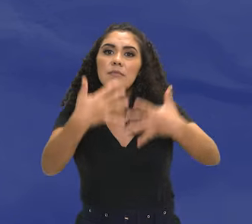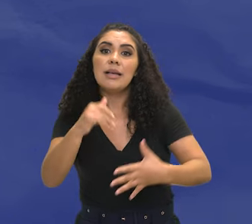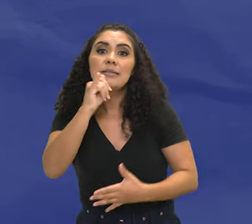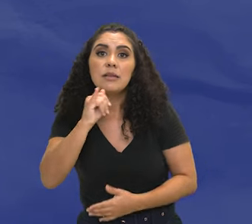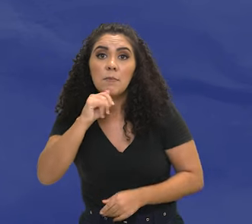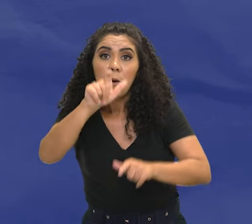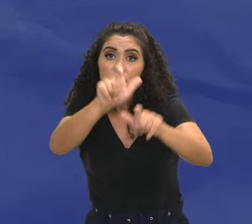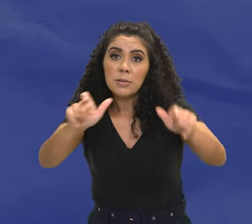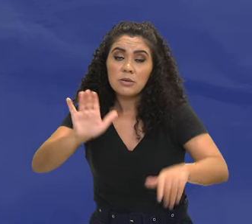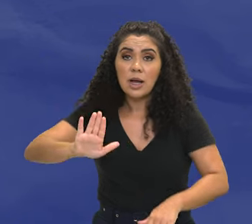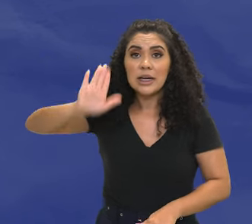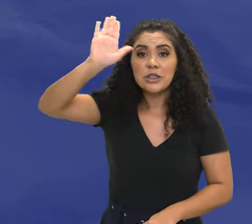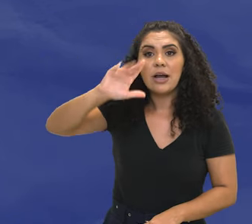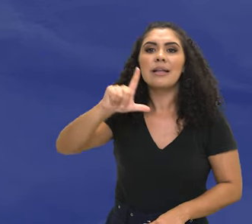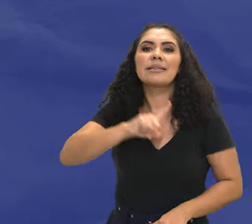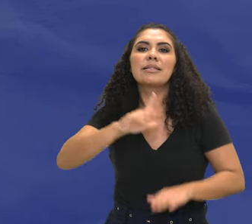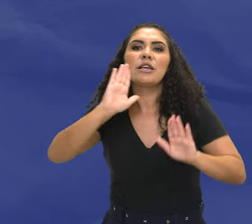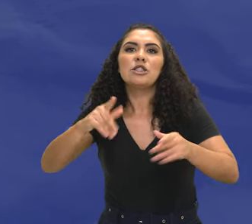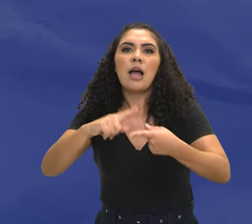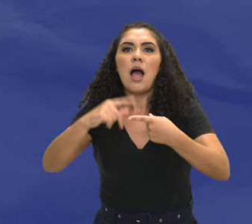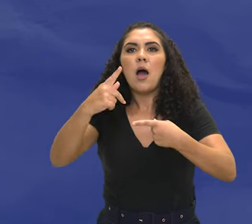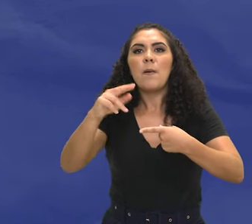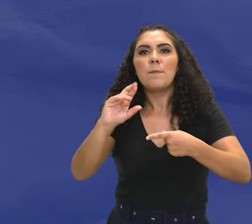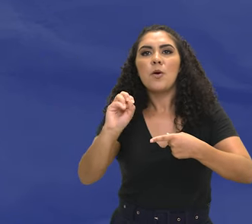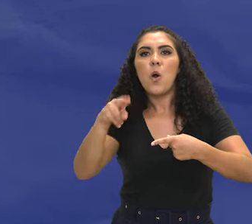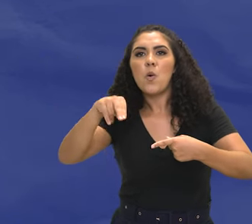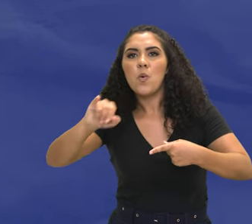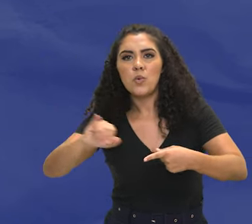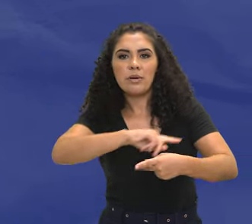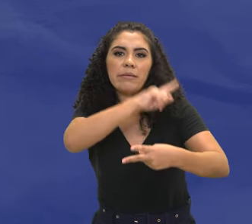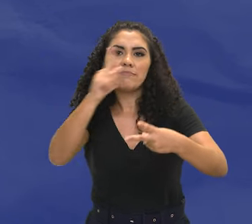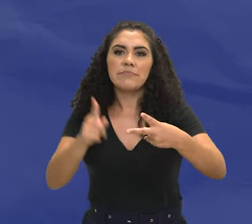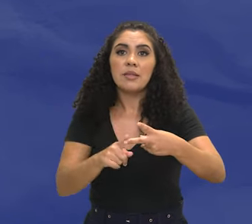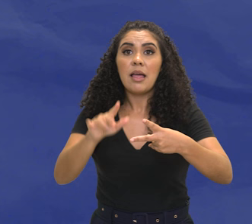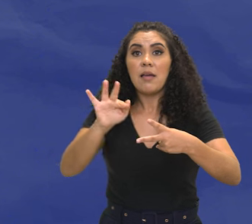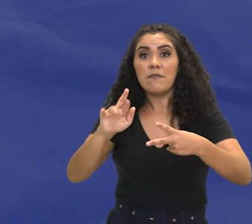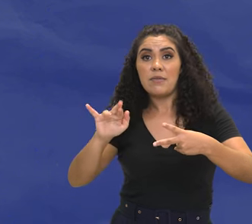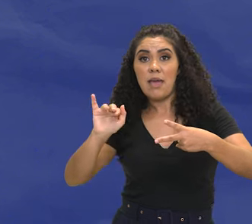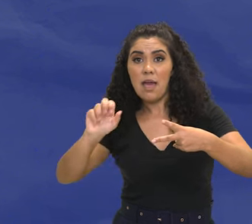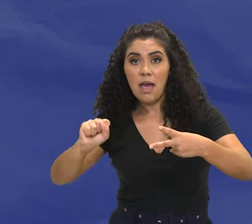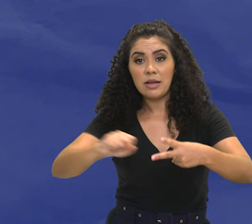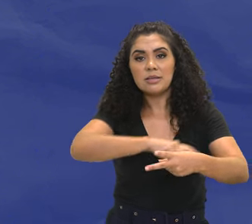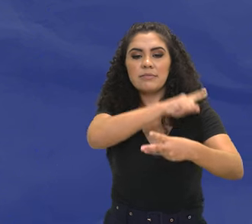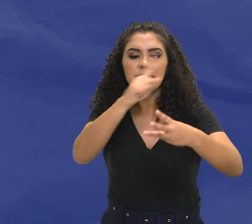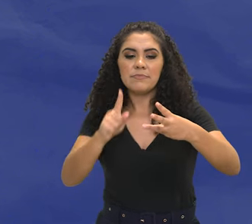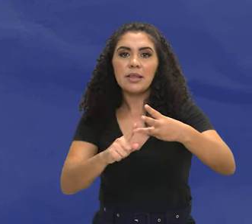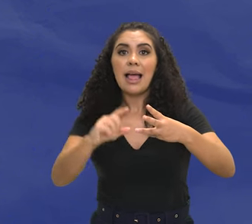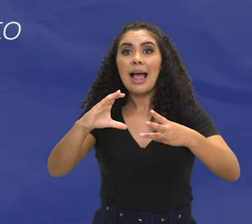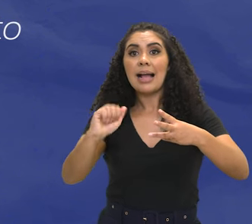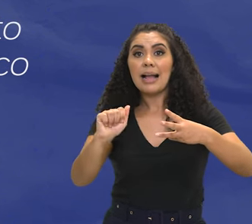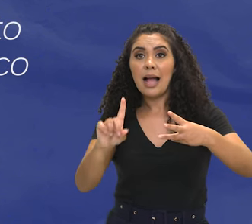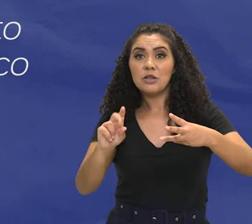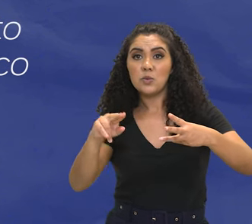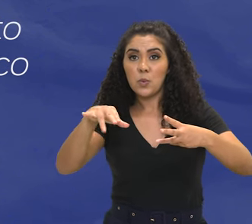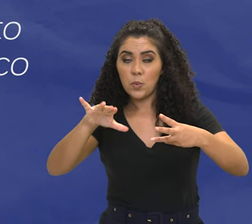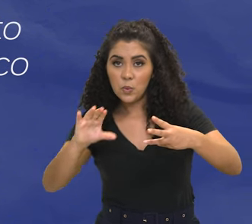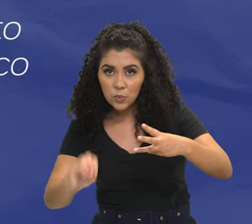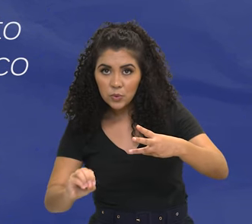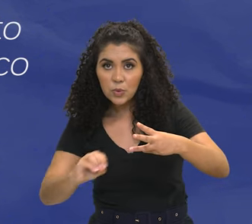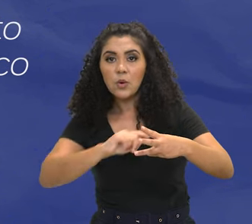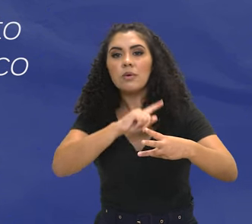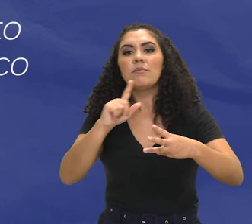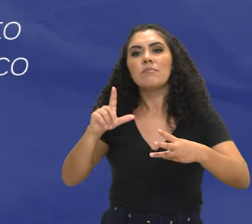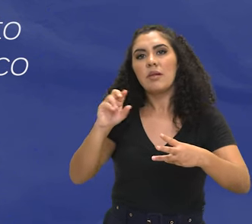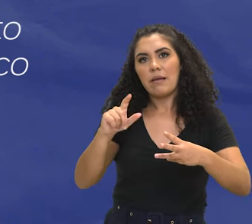que sejam ou tenham sido bolsistas do ProUni, sejam ou tenham sido financiados pelo FIES, estejam inscritos no